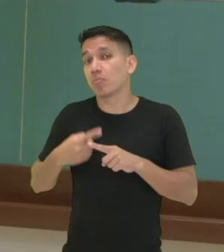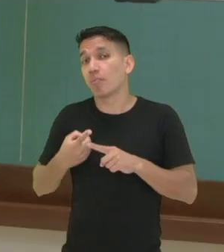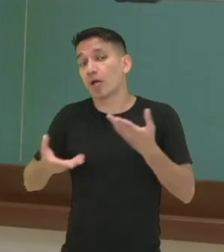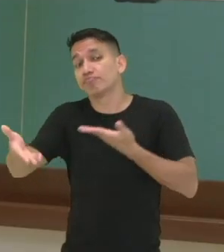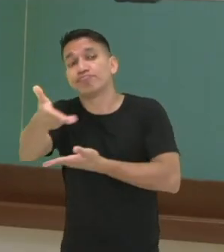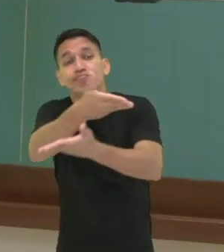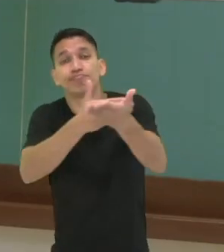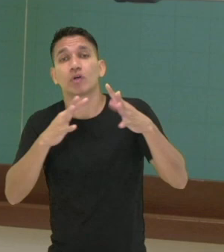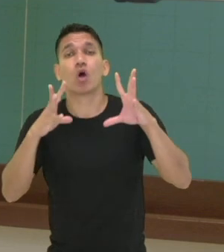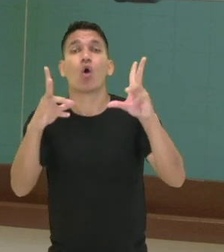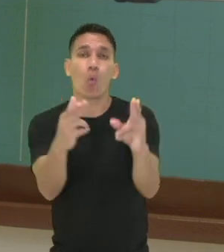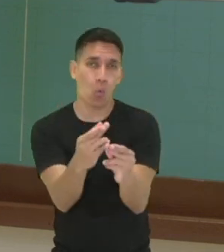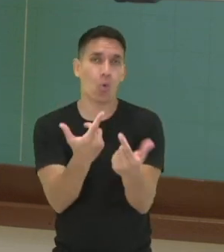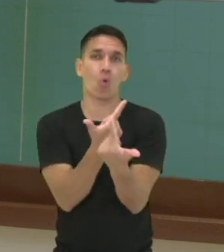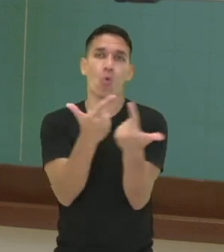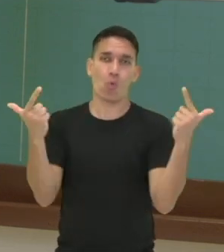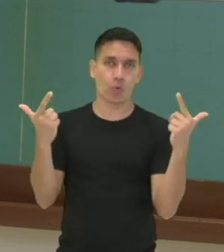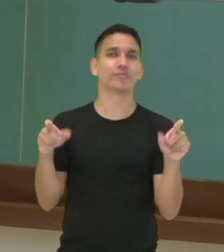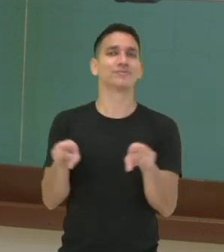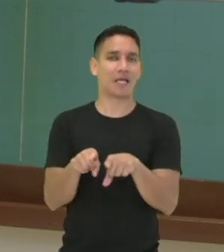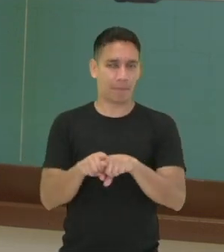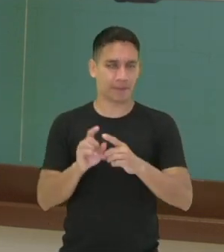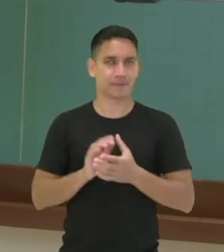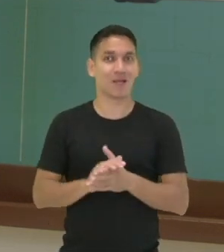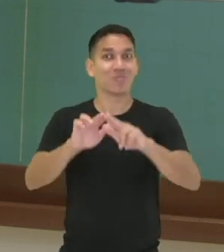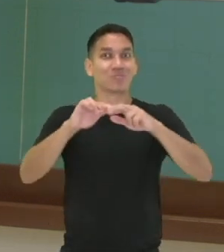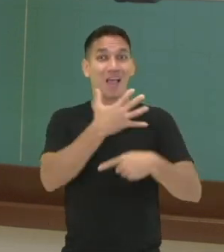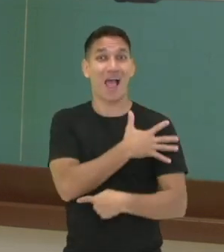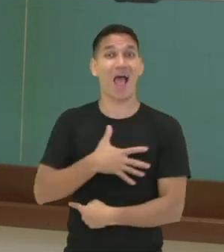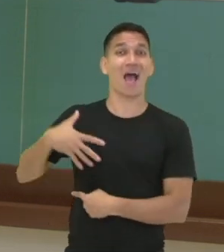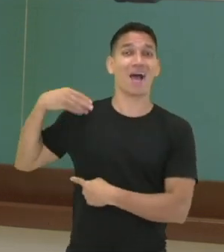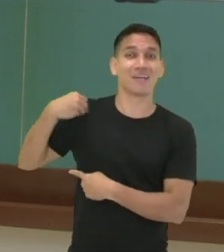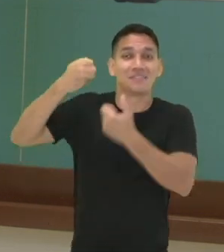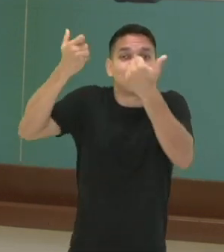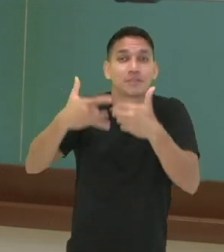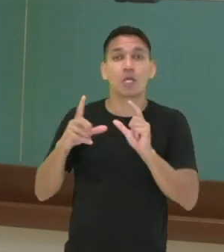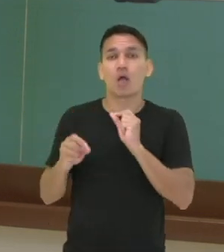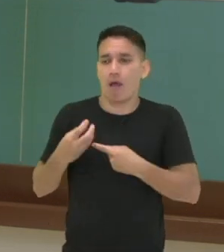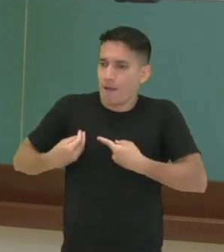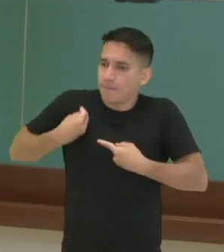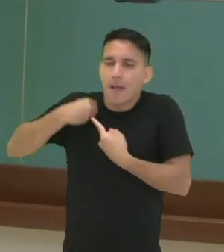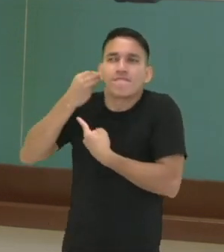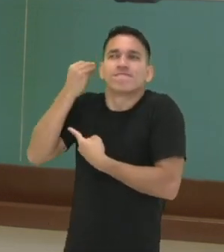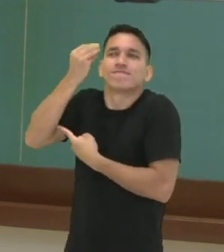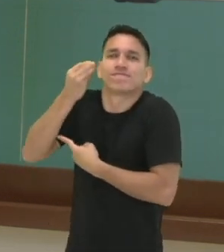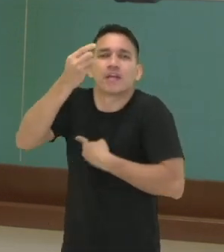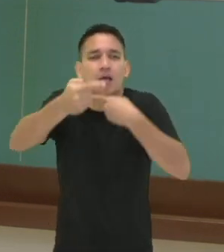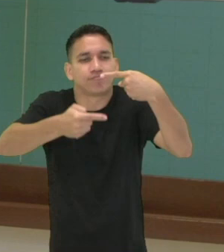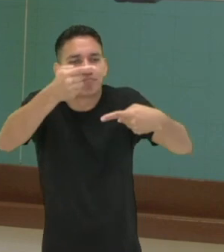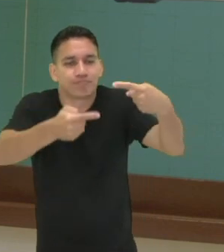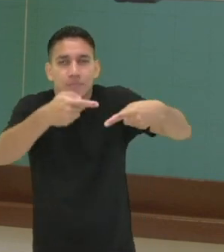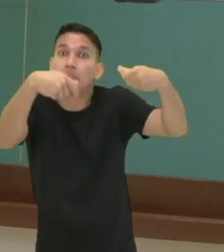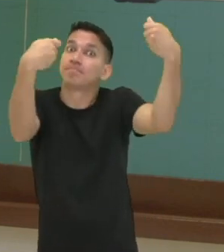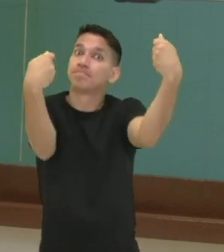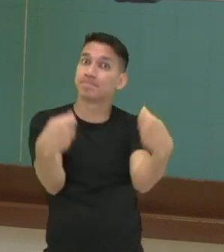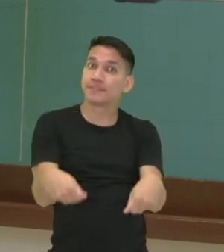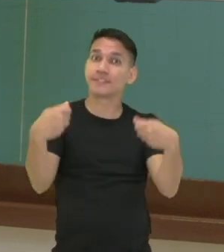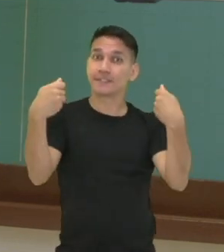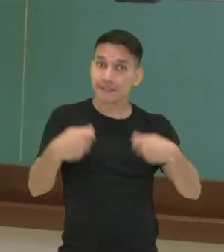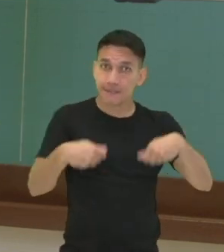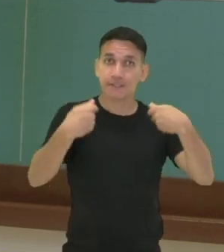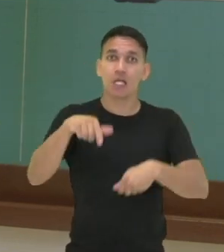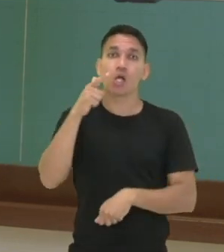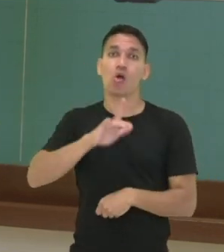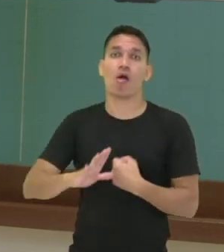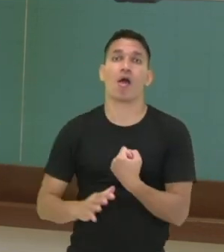Então, Aristóteles vai se referir a essa vivência política, tá? Necessária para a